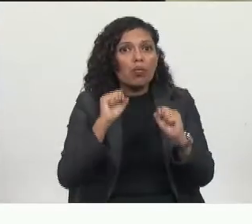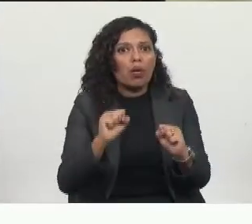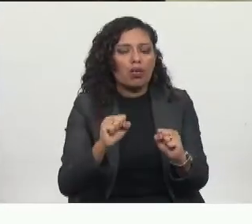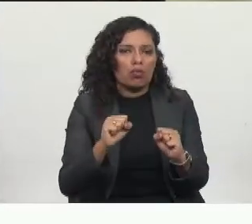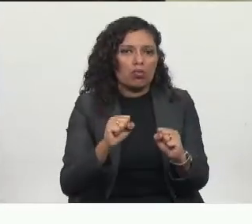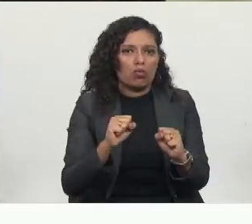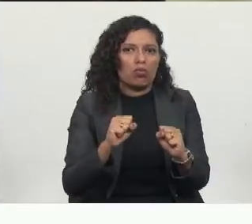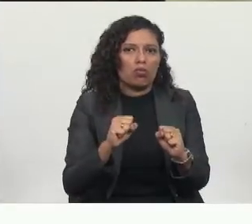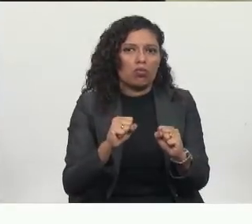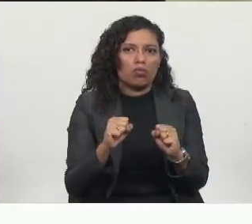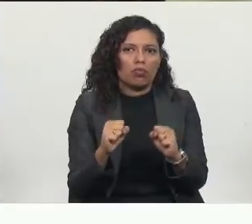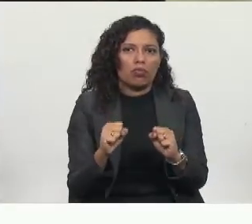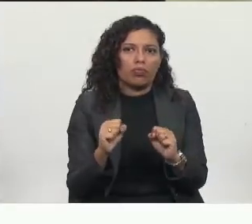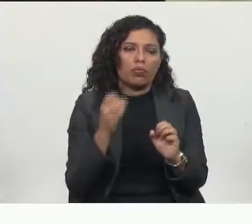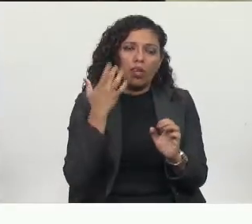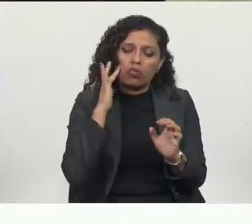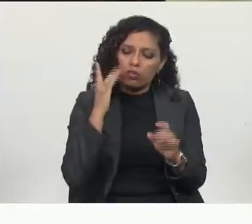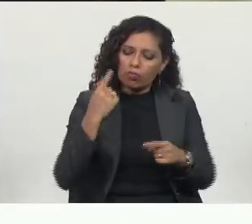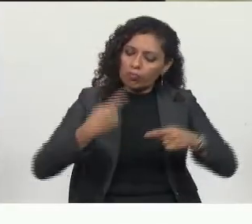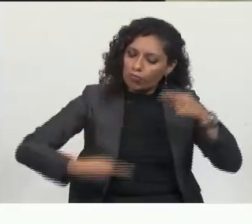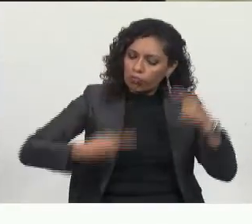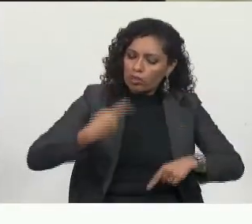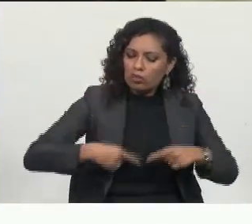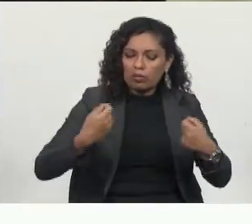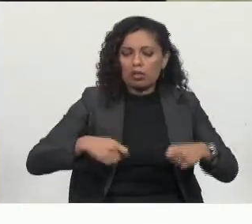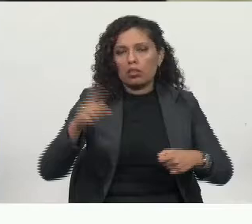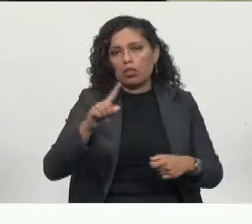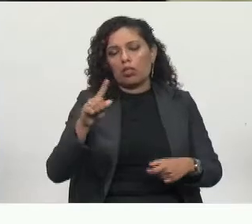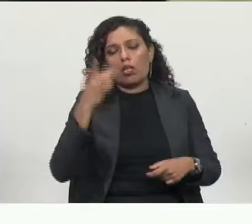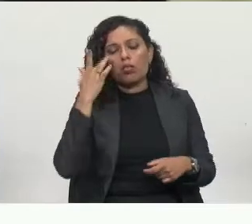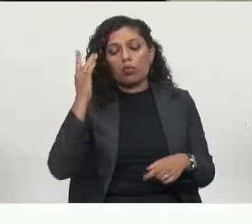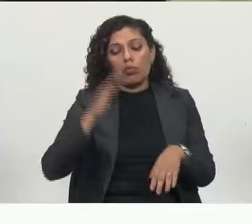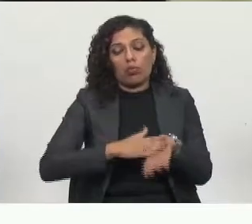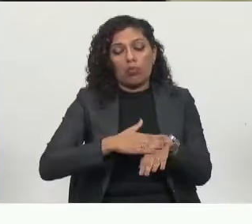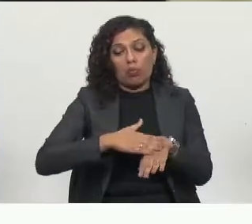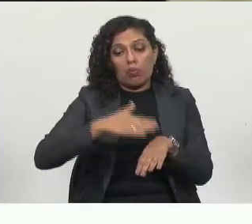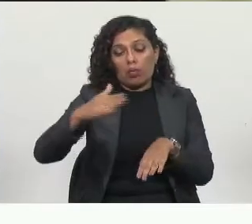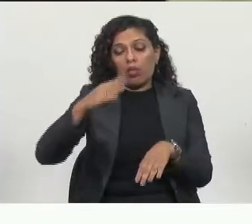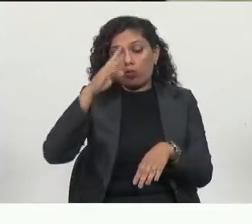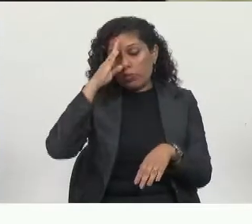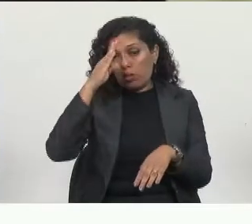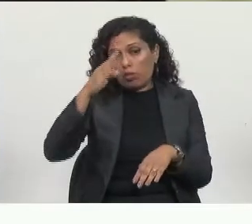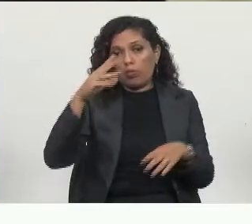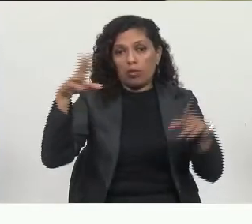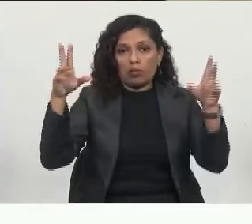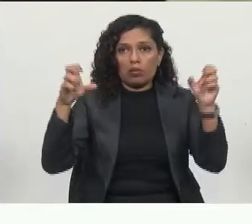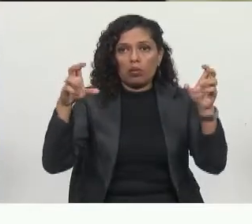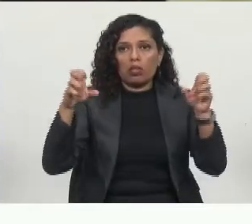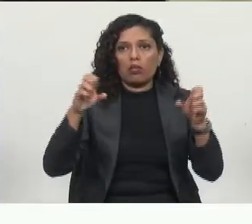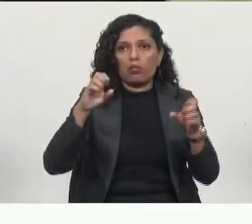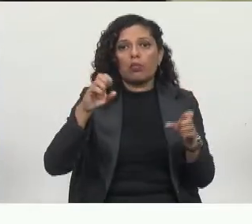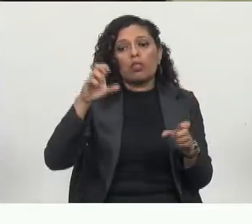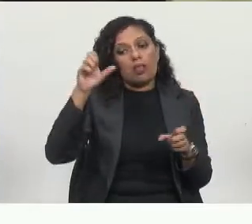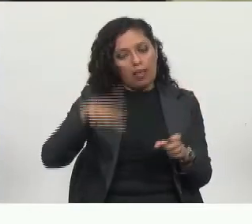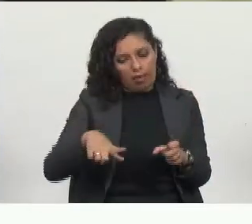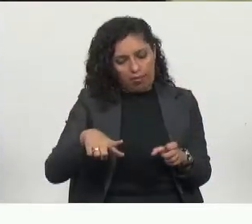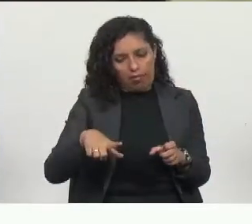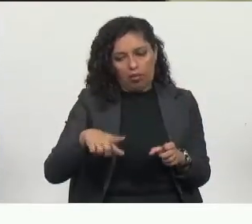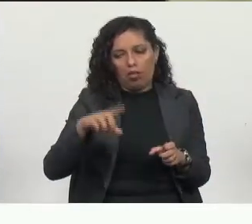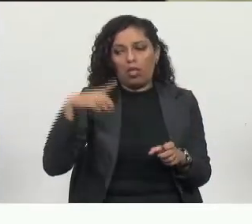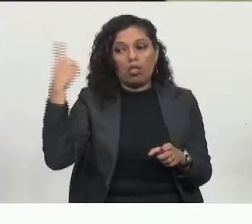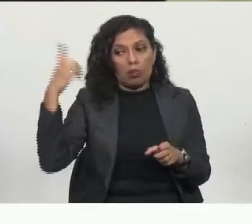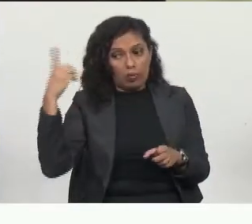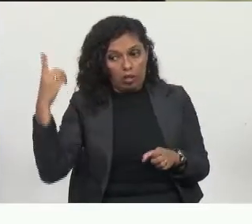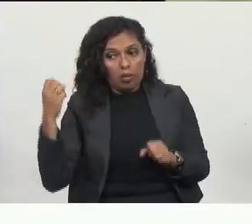aqui isso é indiscutível. Eu acho que o grande tema que a gente tem que tratar aqui é se o deputado